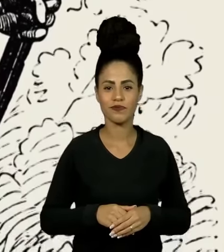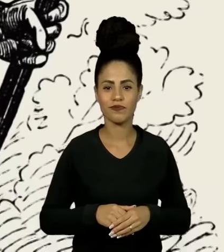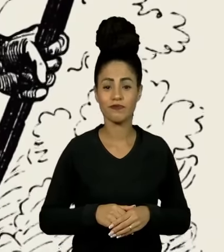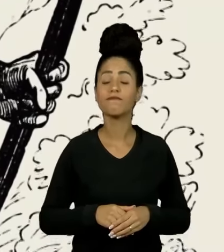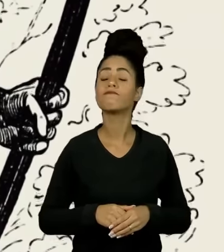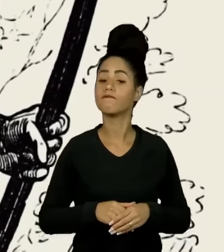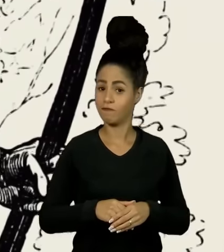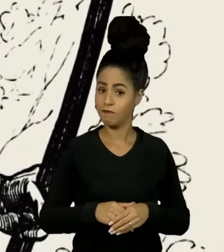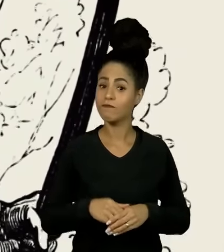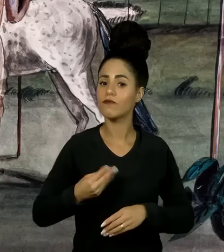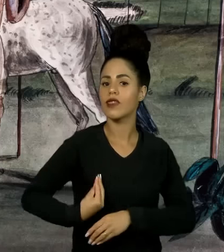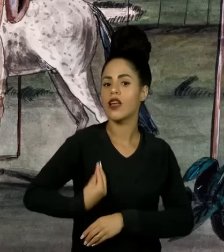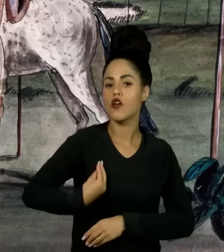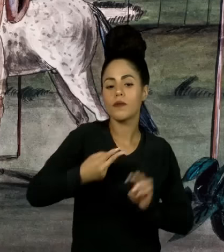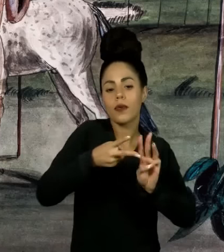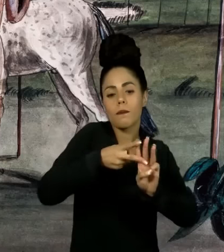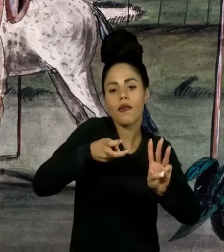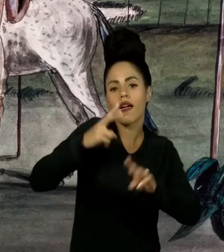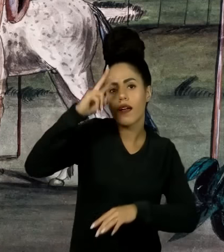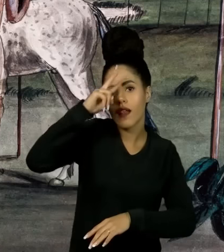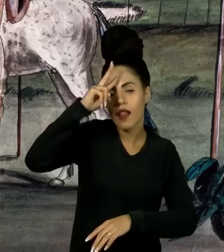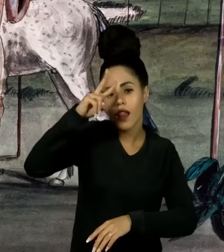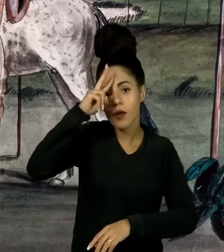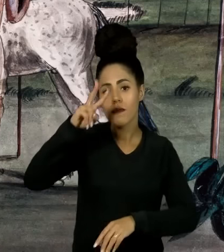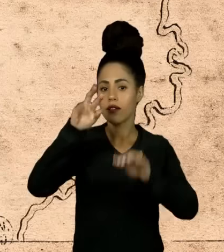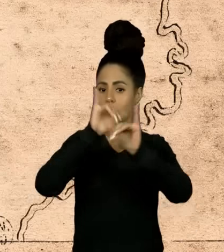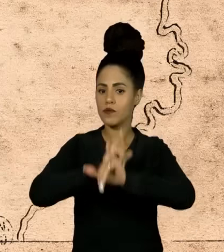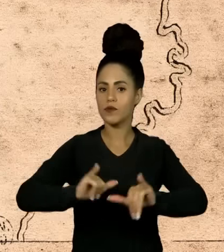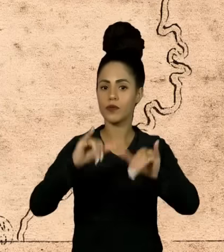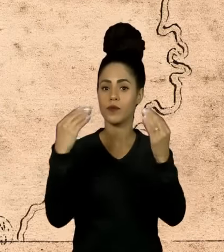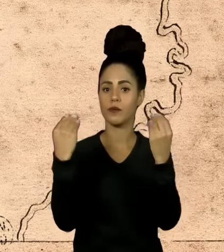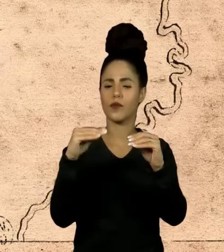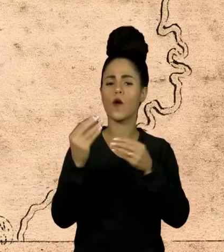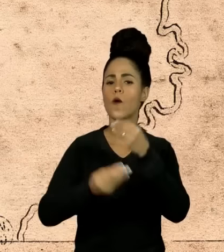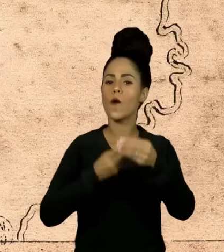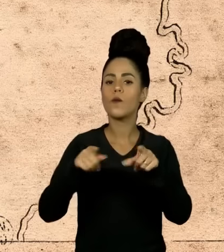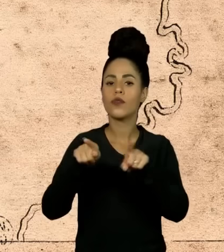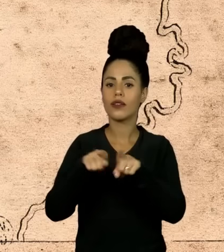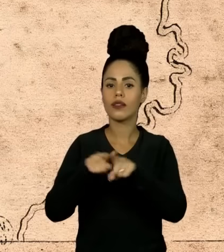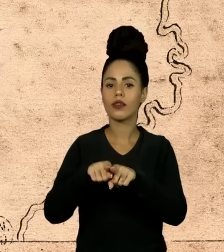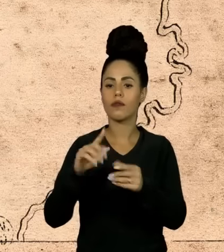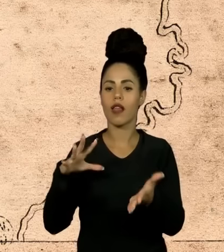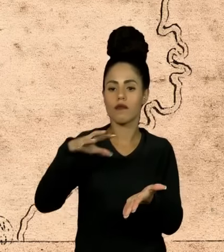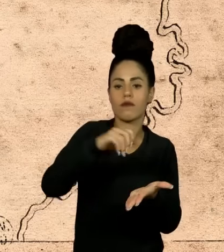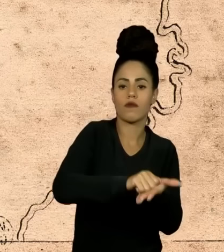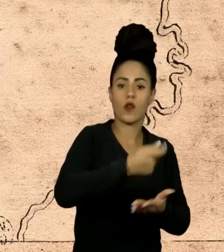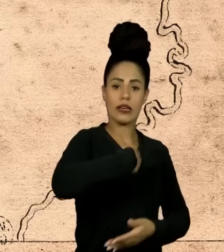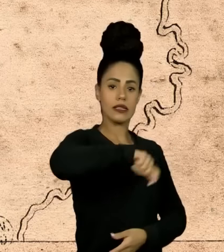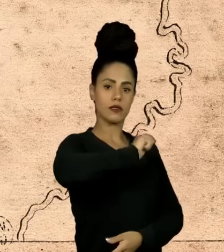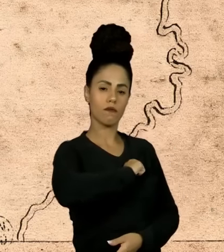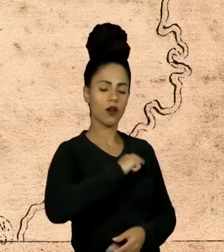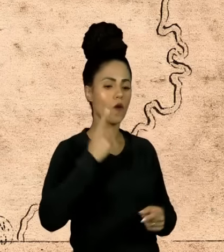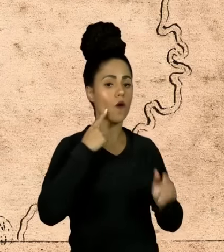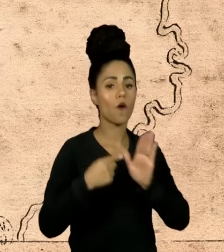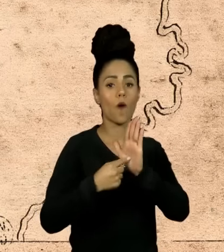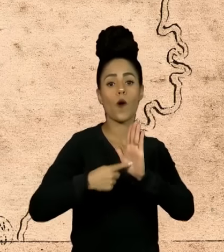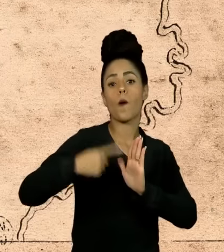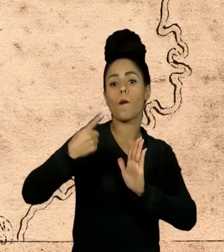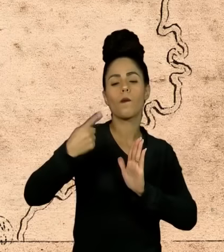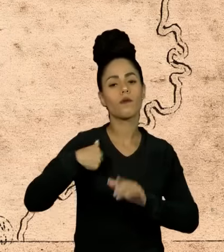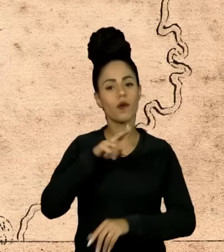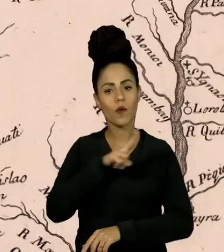A presença indígena é lembrada na publicação, assim como a dos colonizadores espanhóis, que deram o primeiro